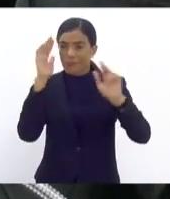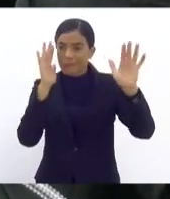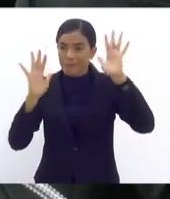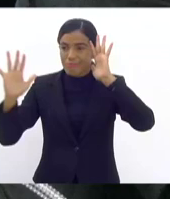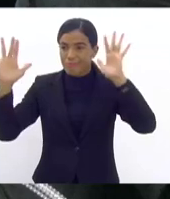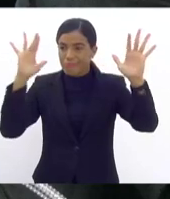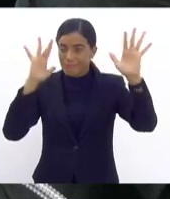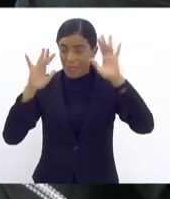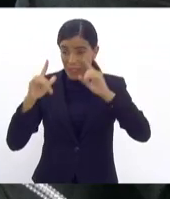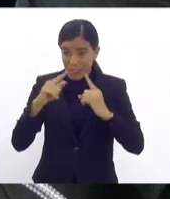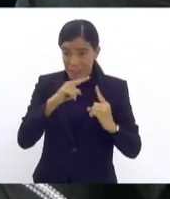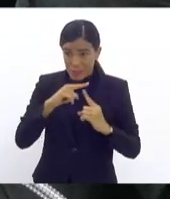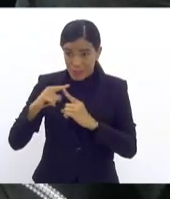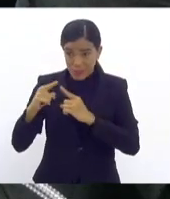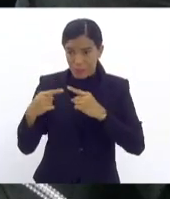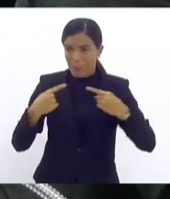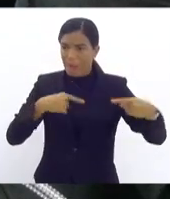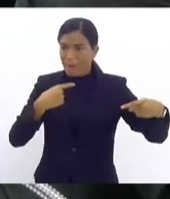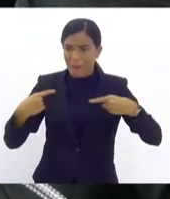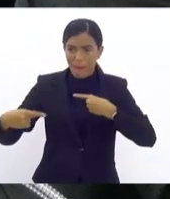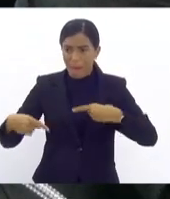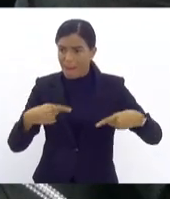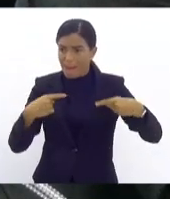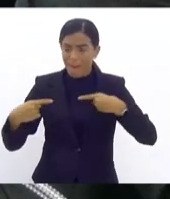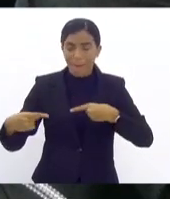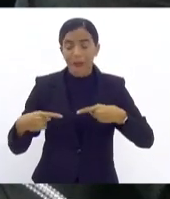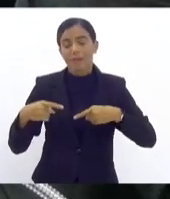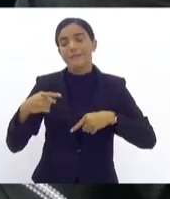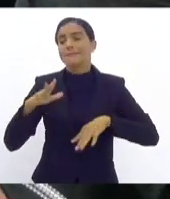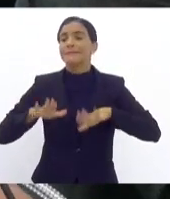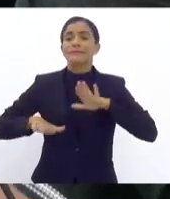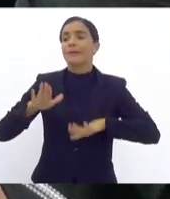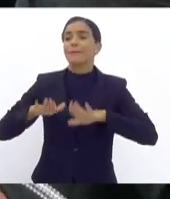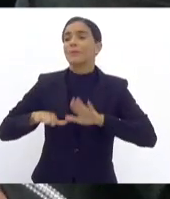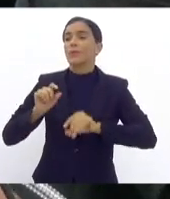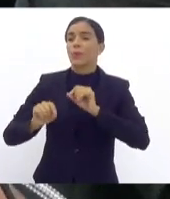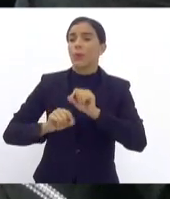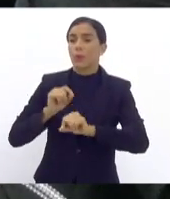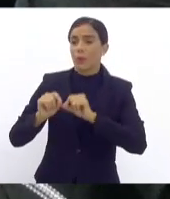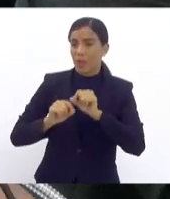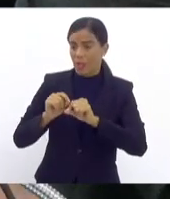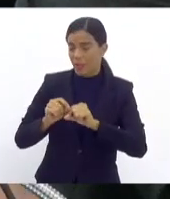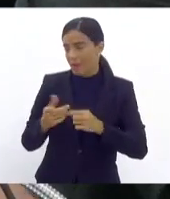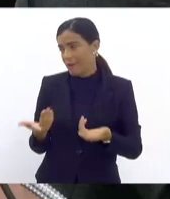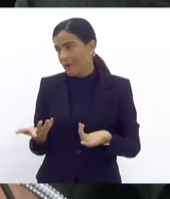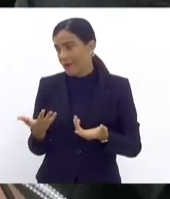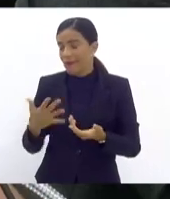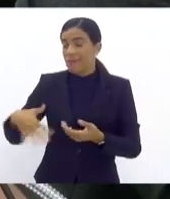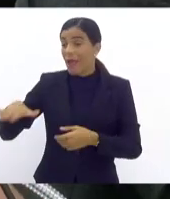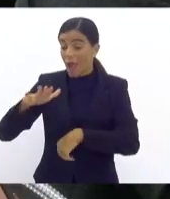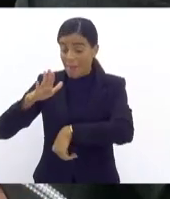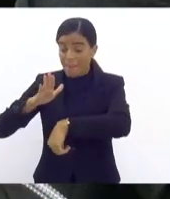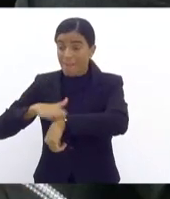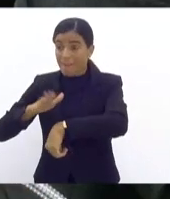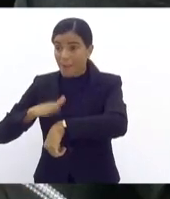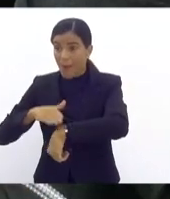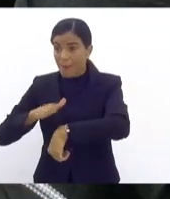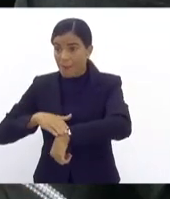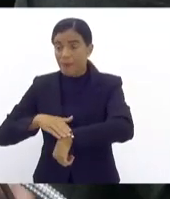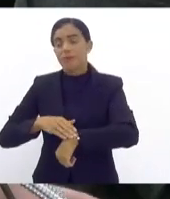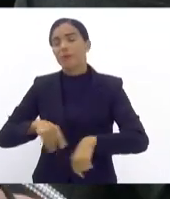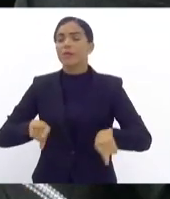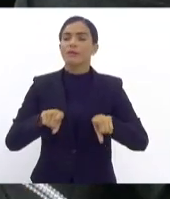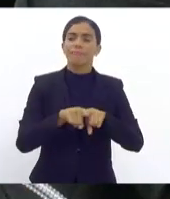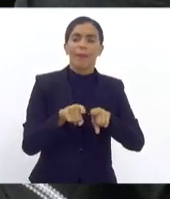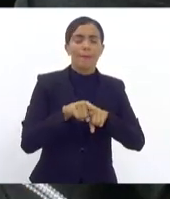esse tipo de discussão ela depende daquele, não só da questão causuística, daquele momento temporal e